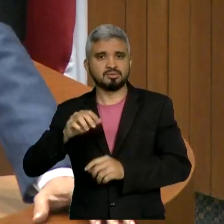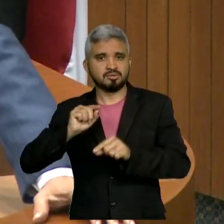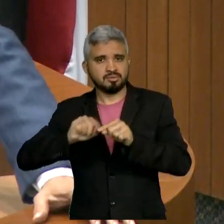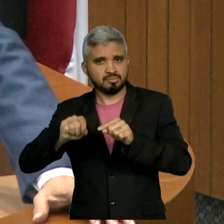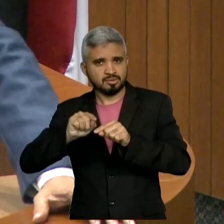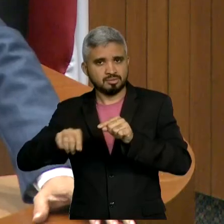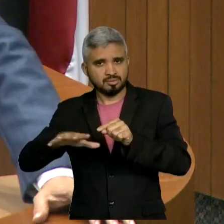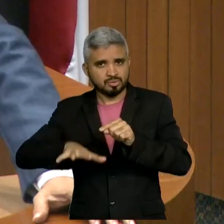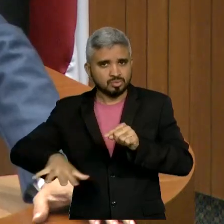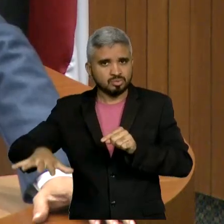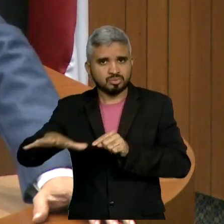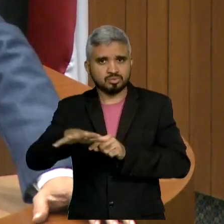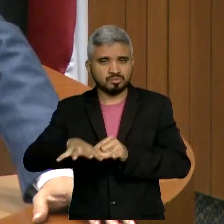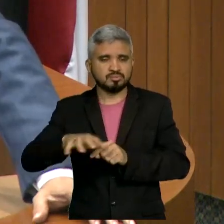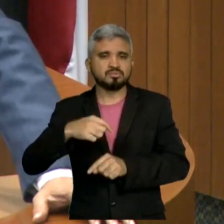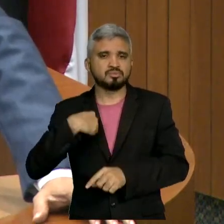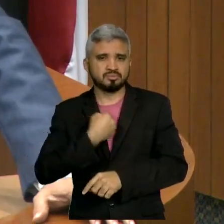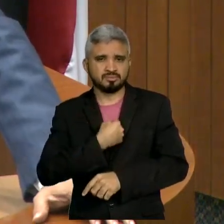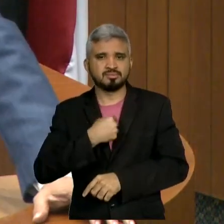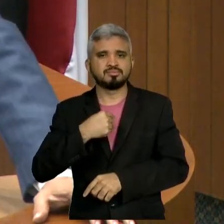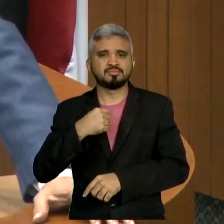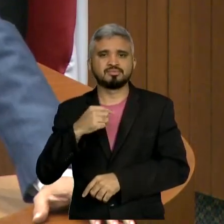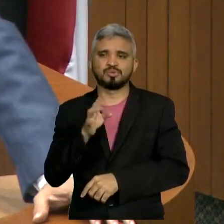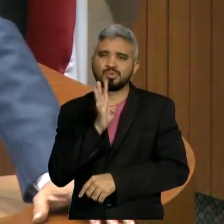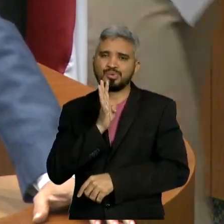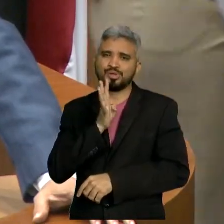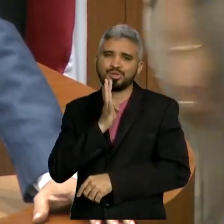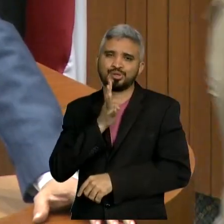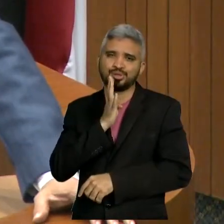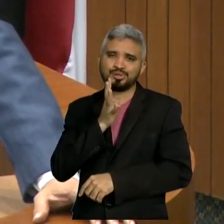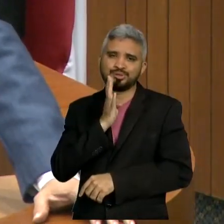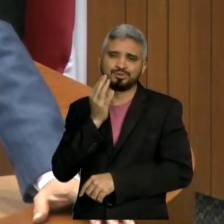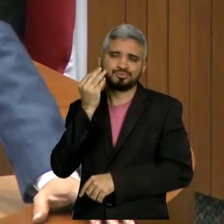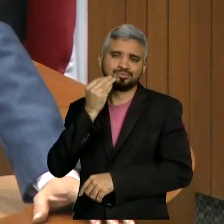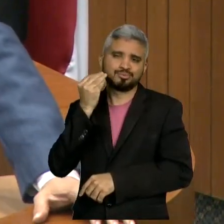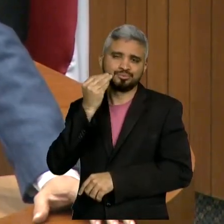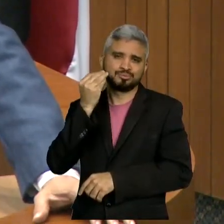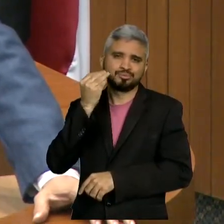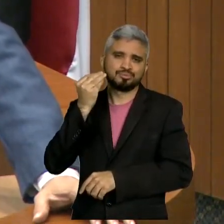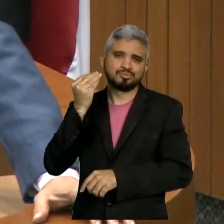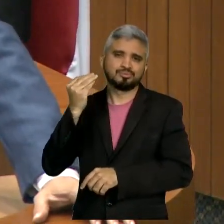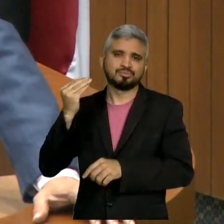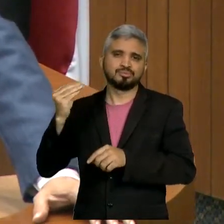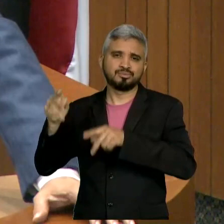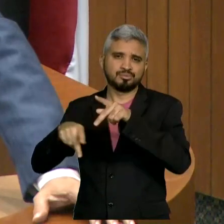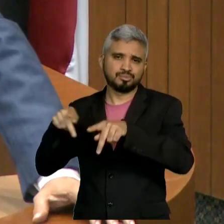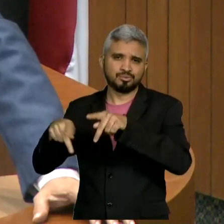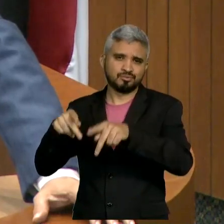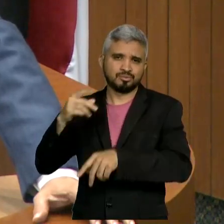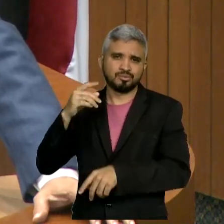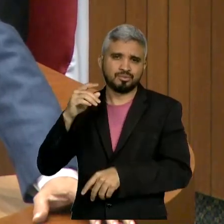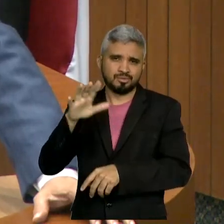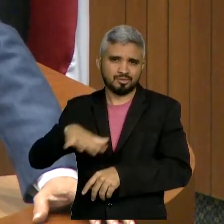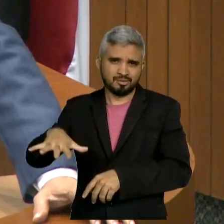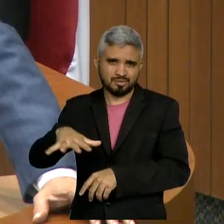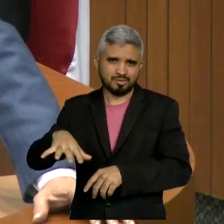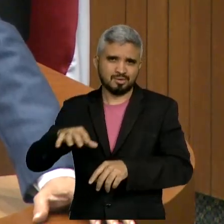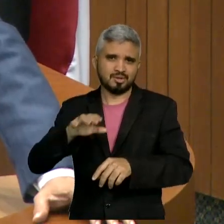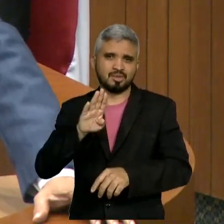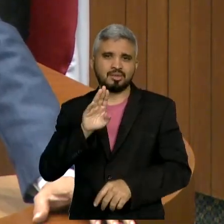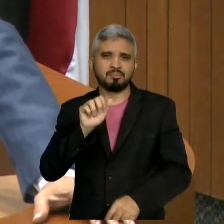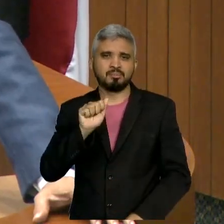sabemos da dificuldade do povo baixadeiro. Por isso, quero aqui também ratificar a nossa